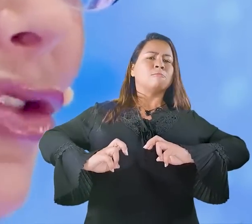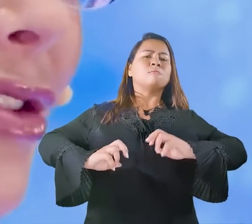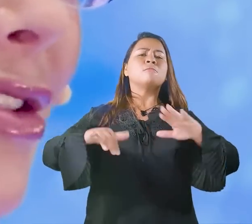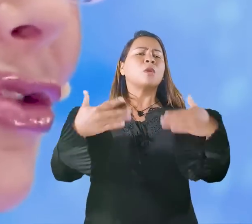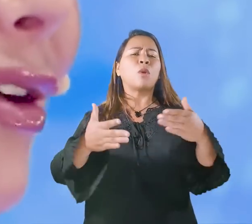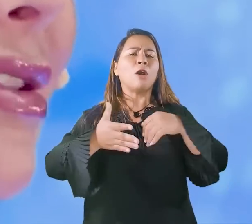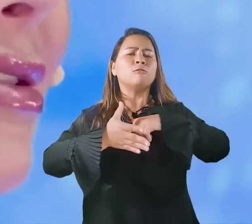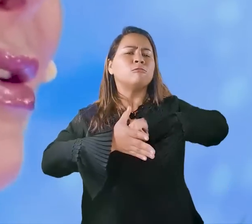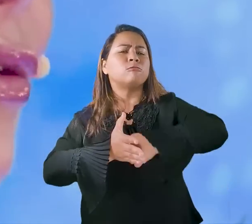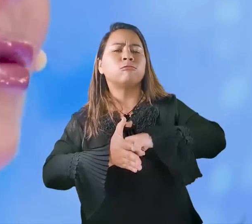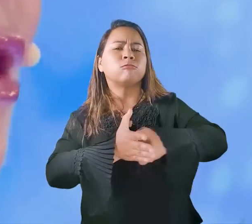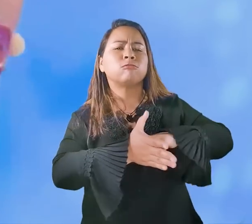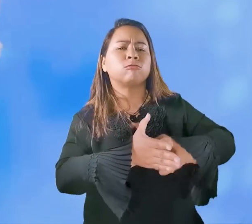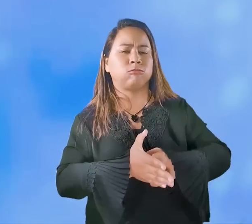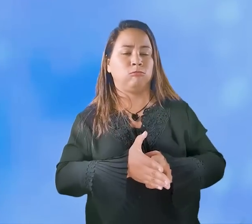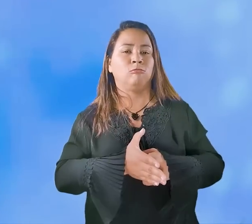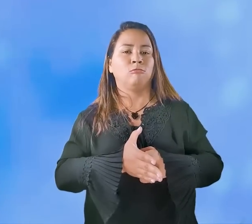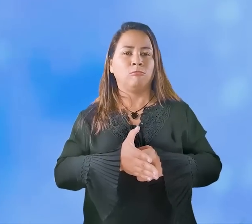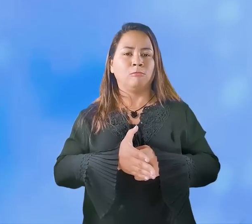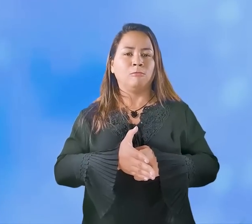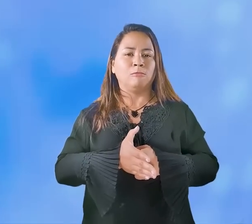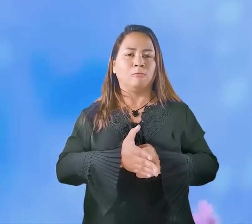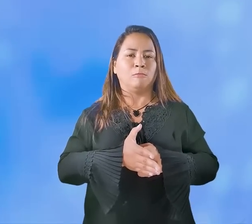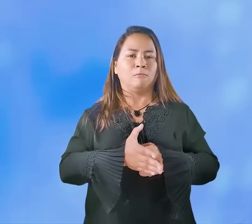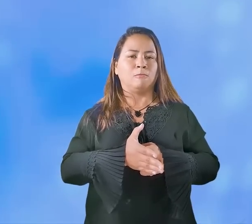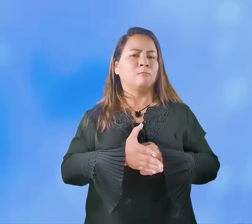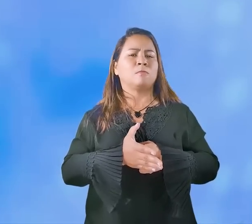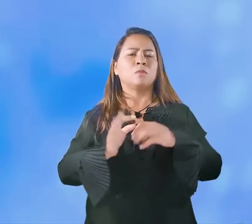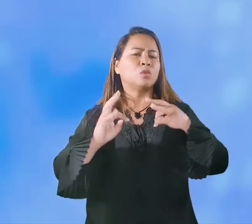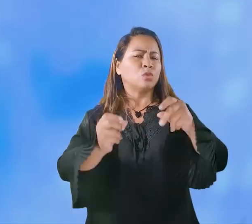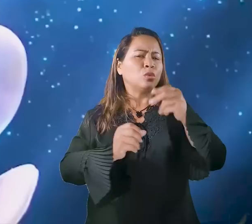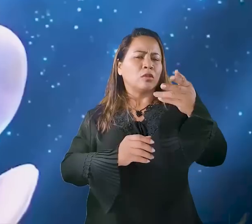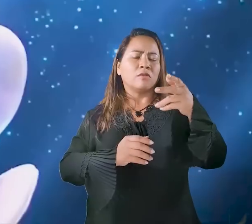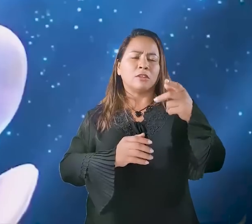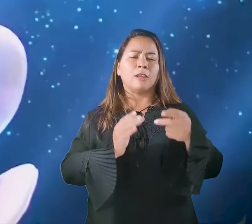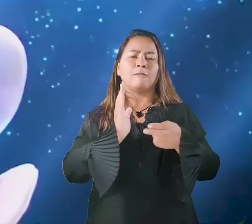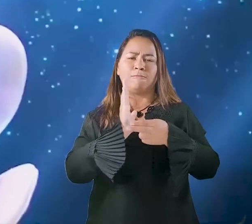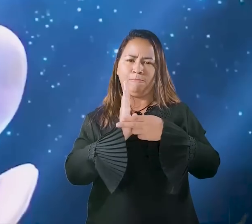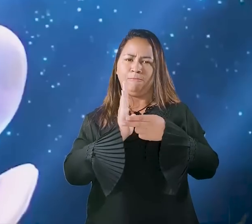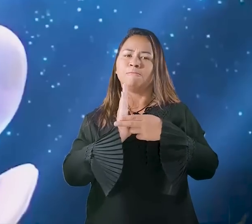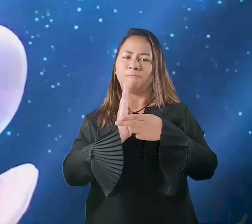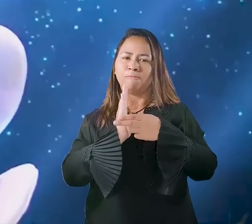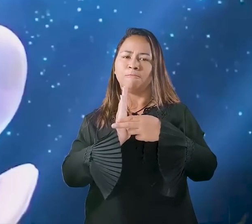Traga as tuas anotações, os downloads que você fez. No tapping.